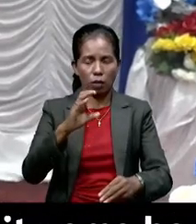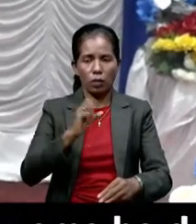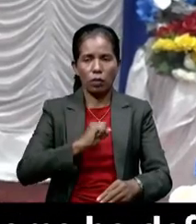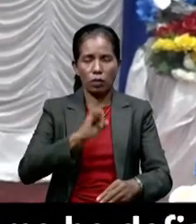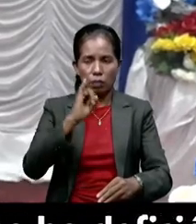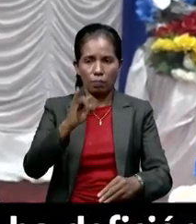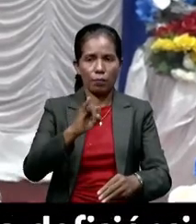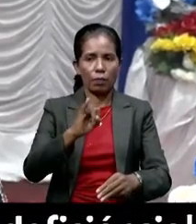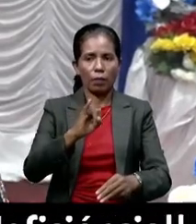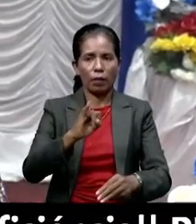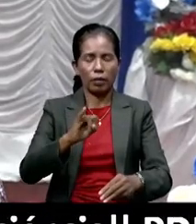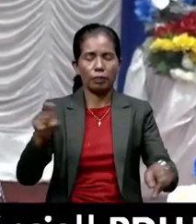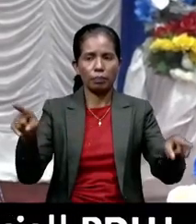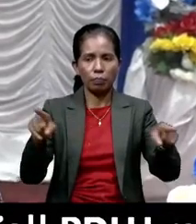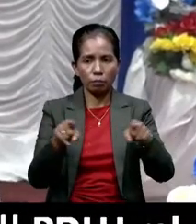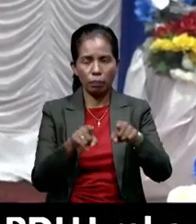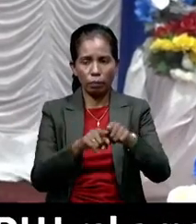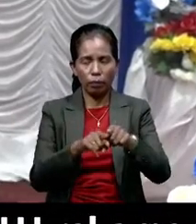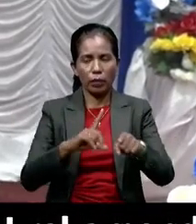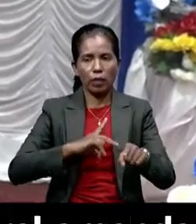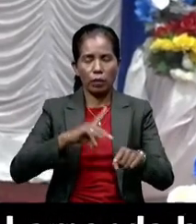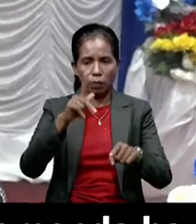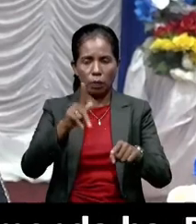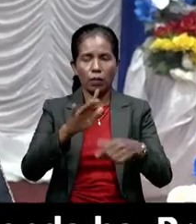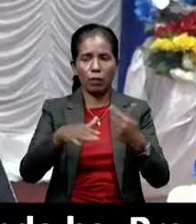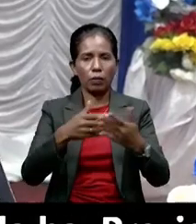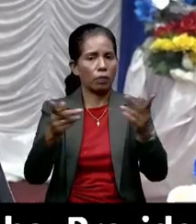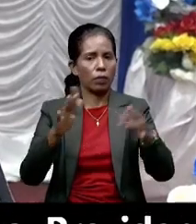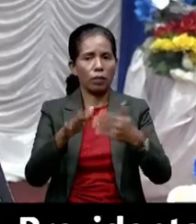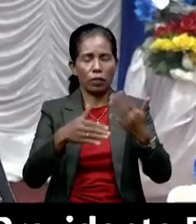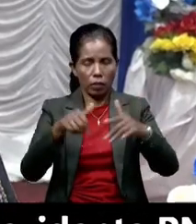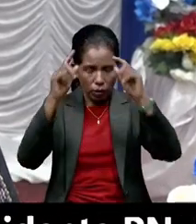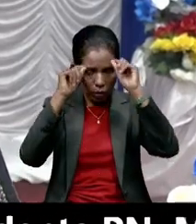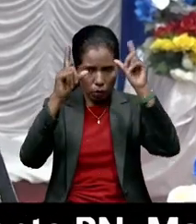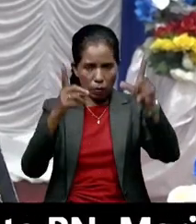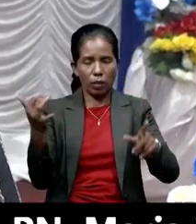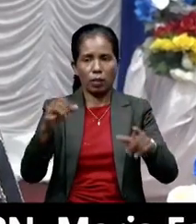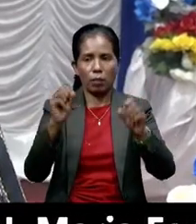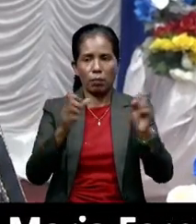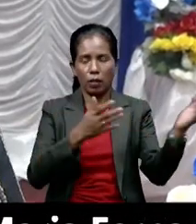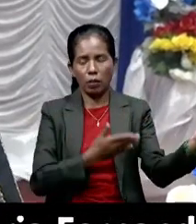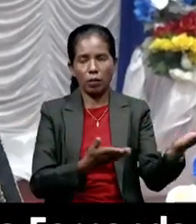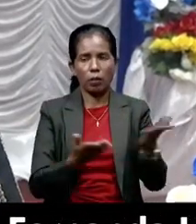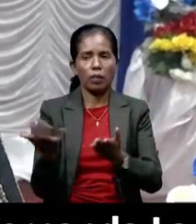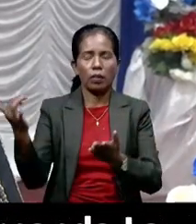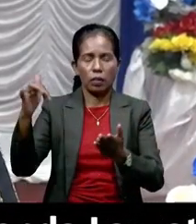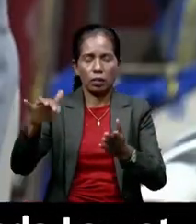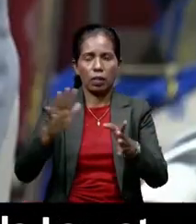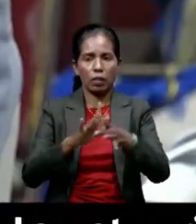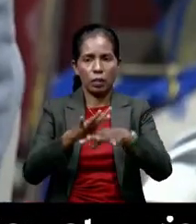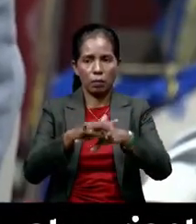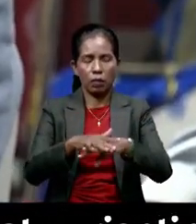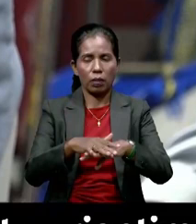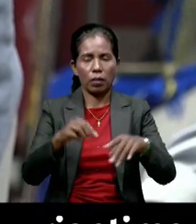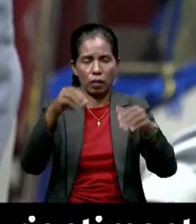Lima, nessa na Lauten, fatin todo este moro será pela lori ser né Tais, mas soro